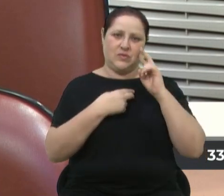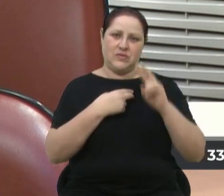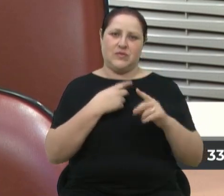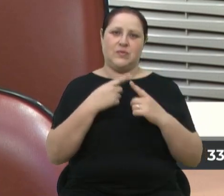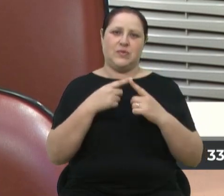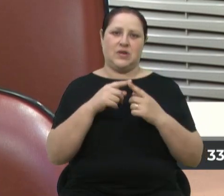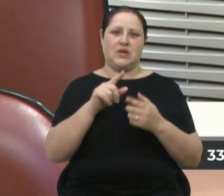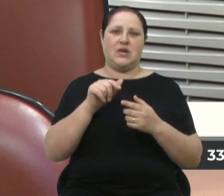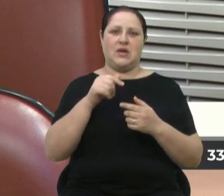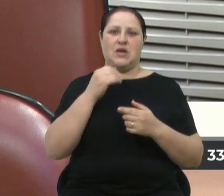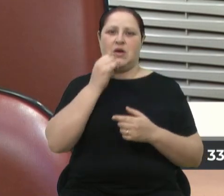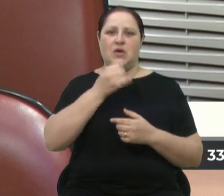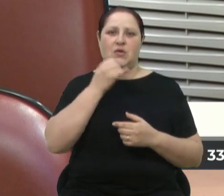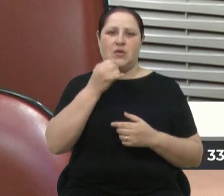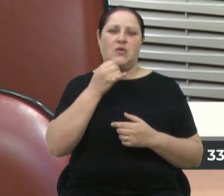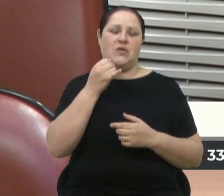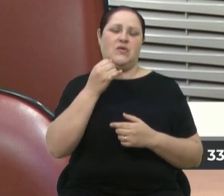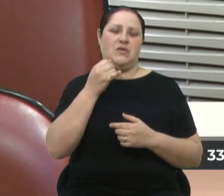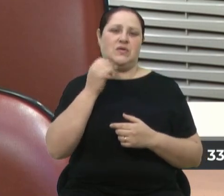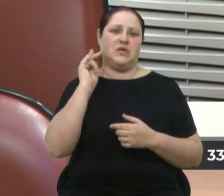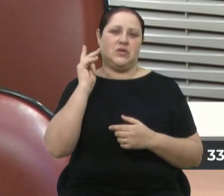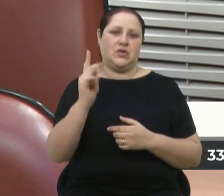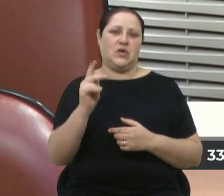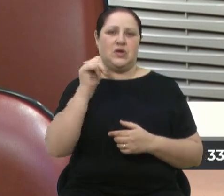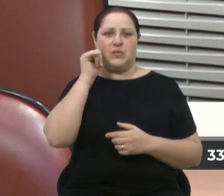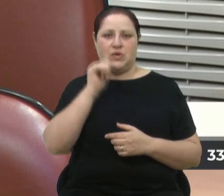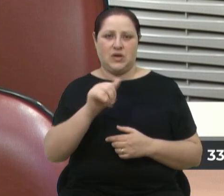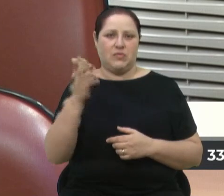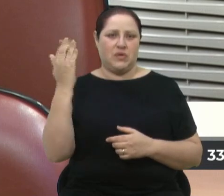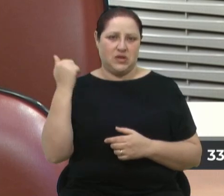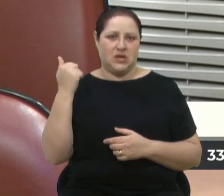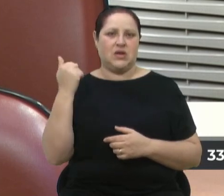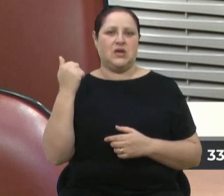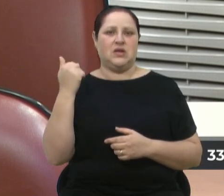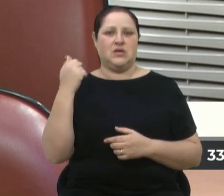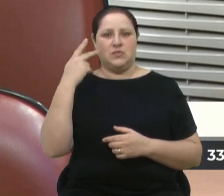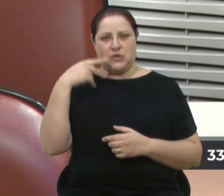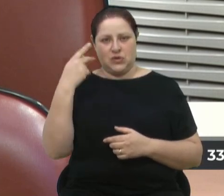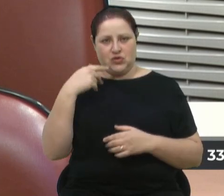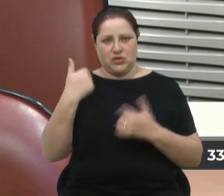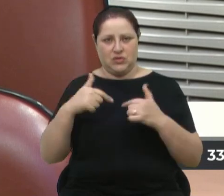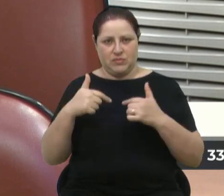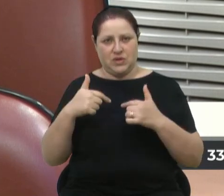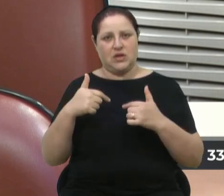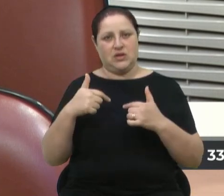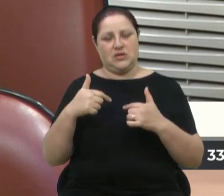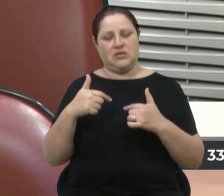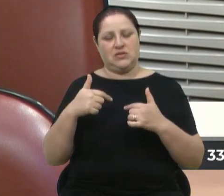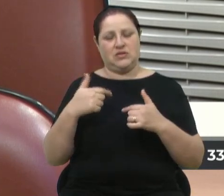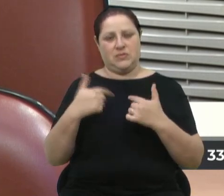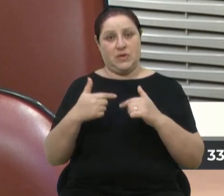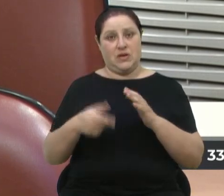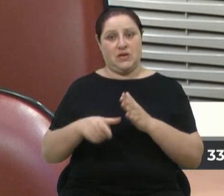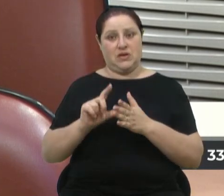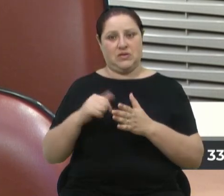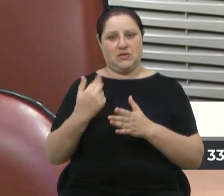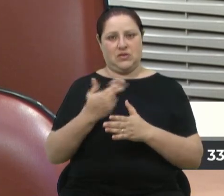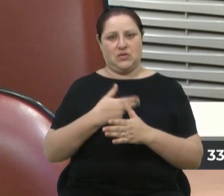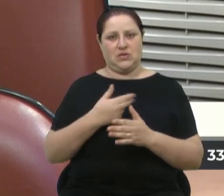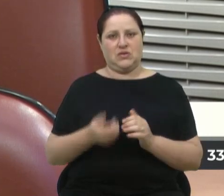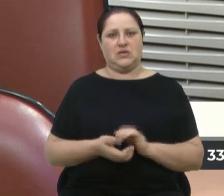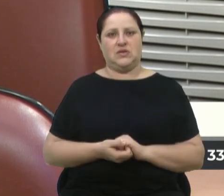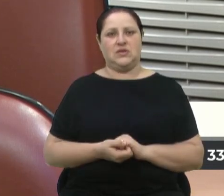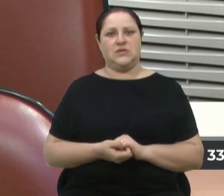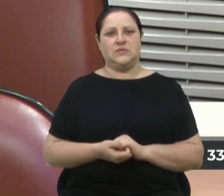que já estiveram, né, na política e que nos antecederam, então, como isso tudo é importante. Mas queria fazer uma referência